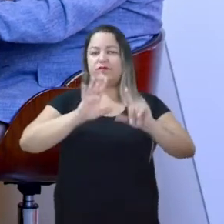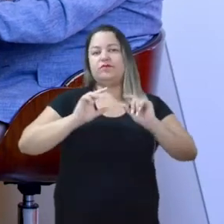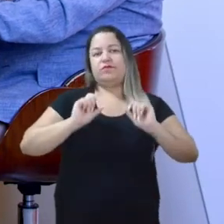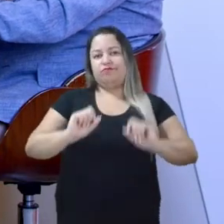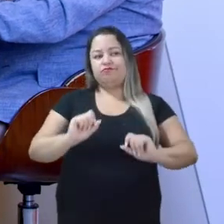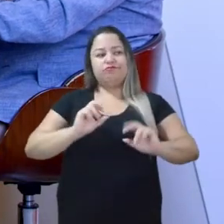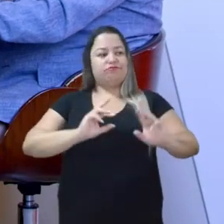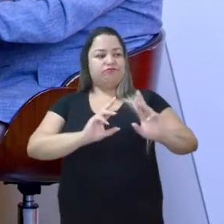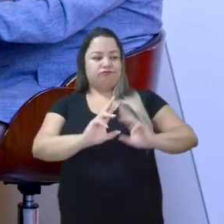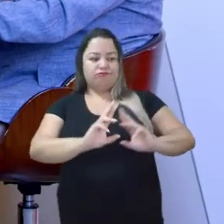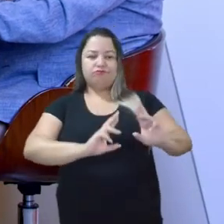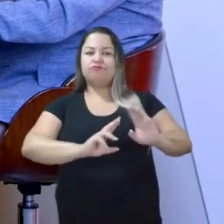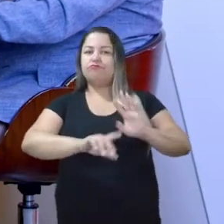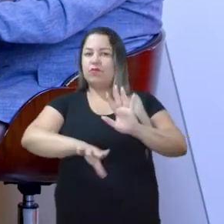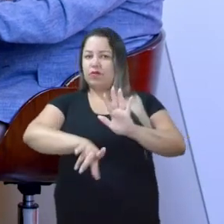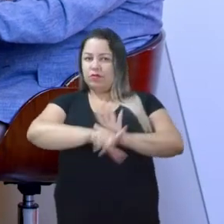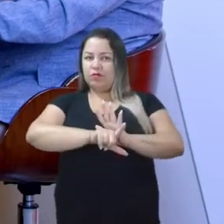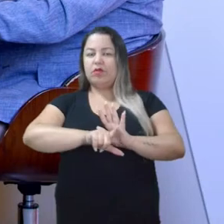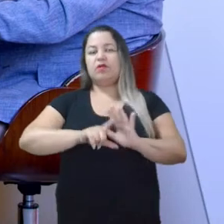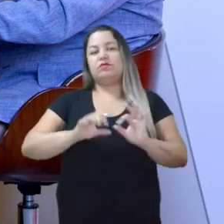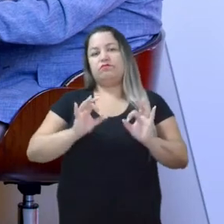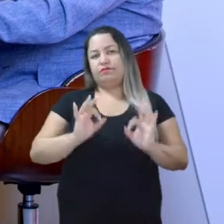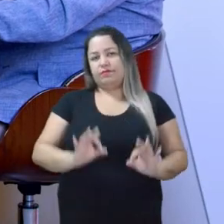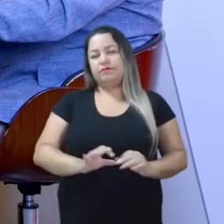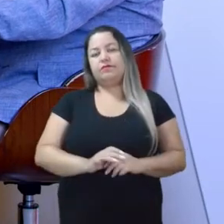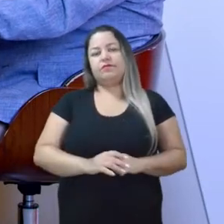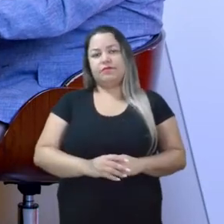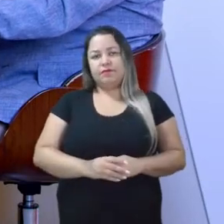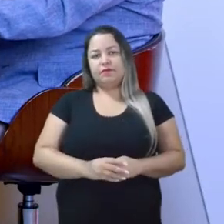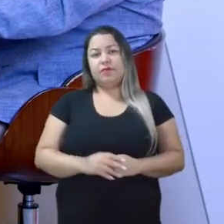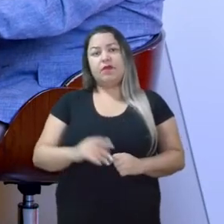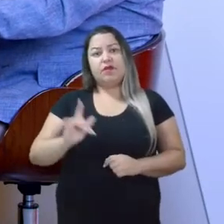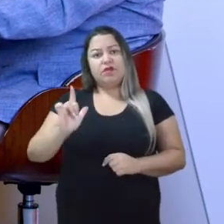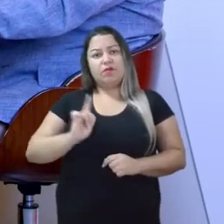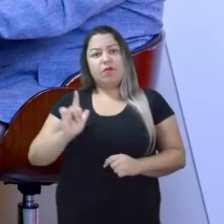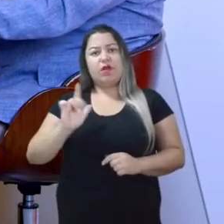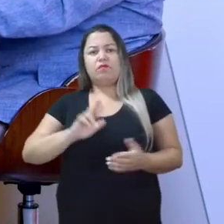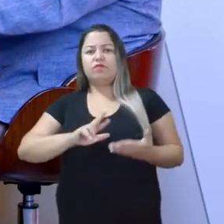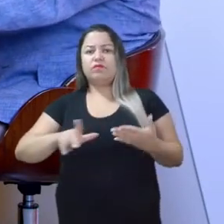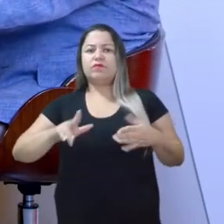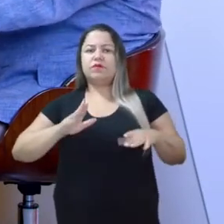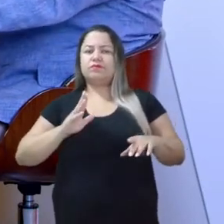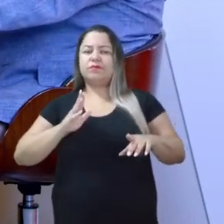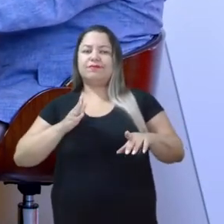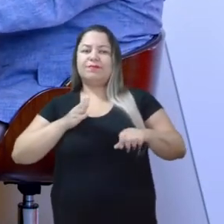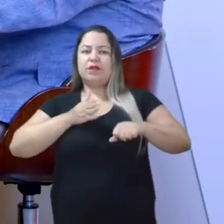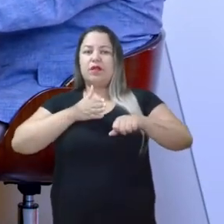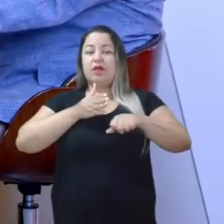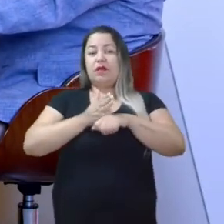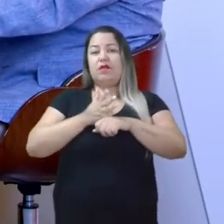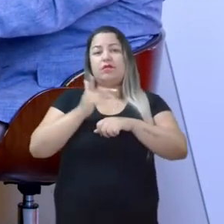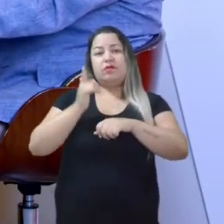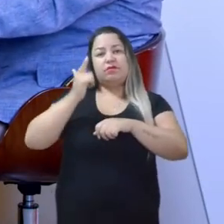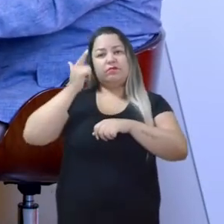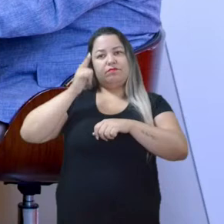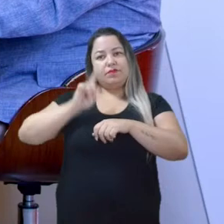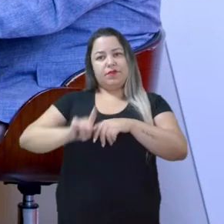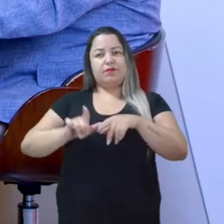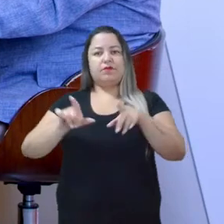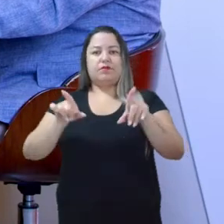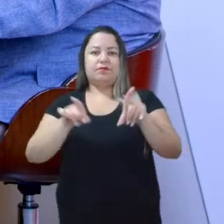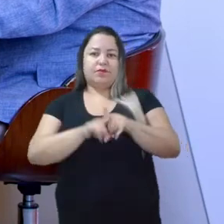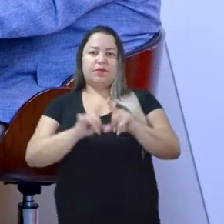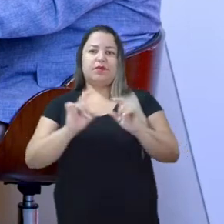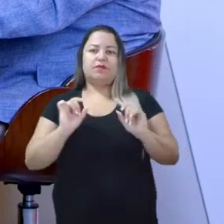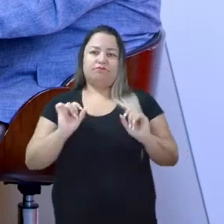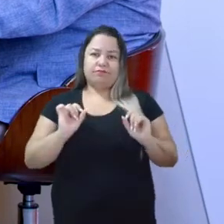no caso. Mas também existiria uma série de impedimentos também para que elas consigam fazer isso ou que elas alegam isso também, doutor? O